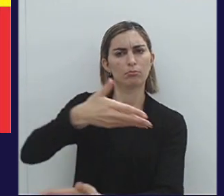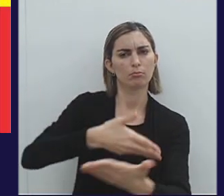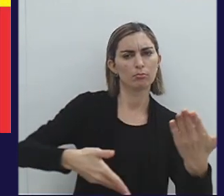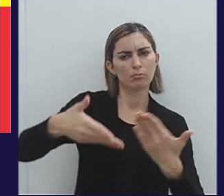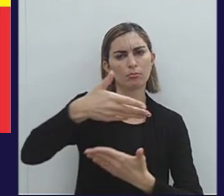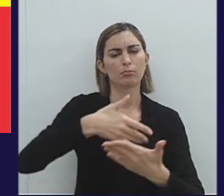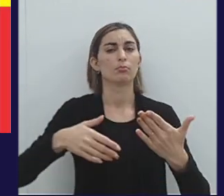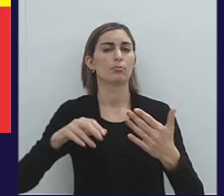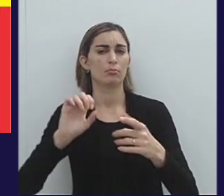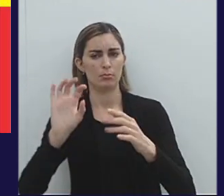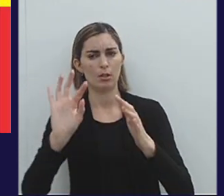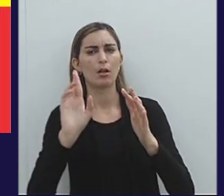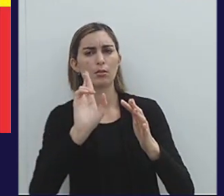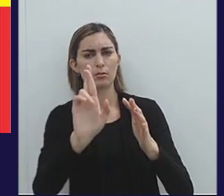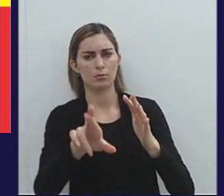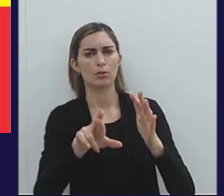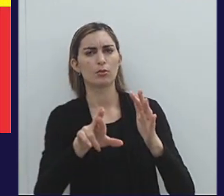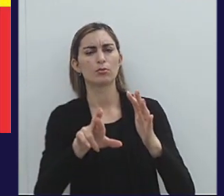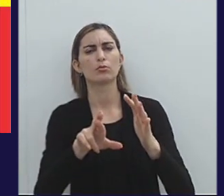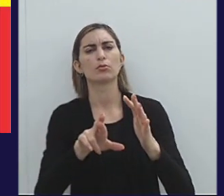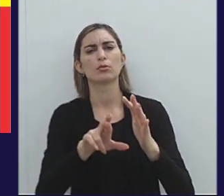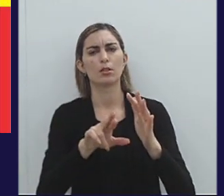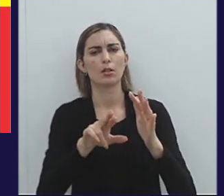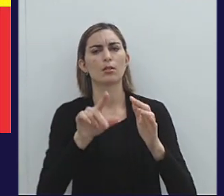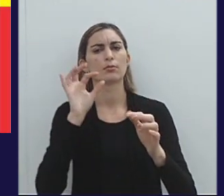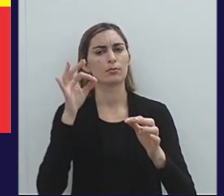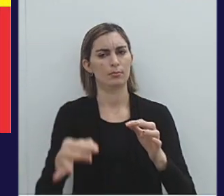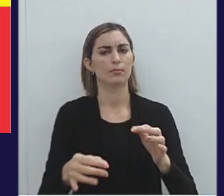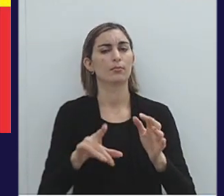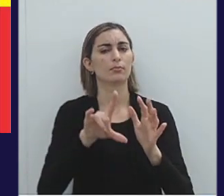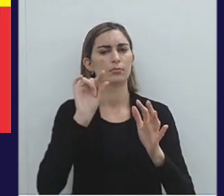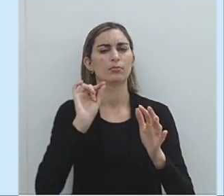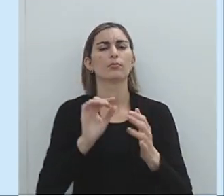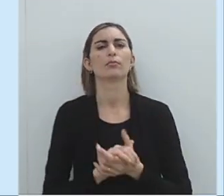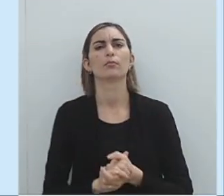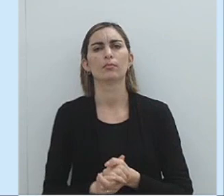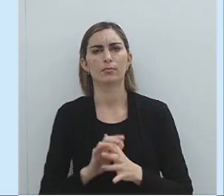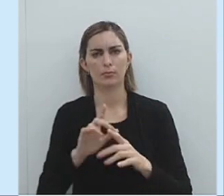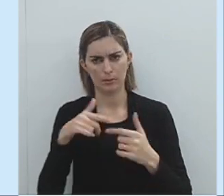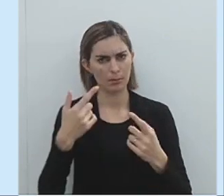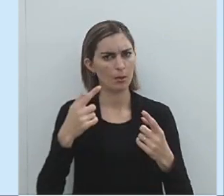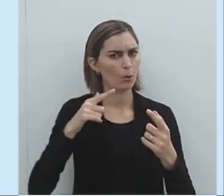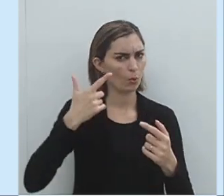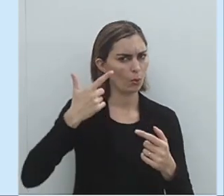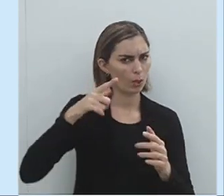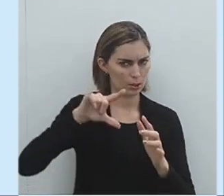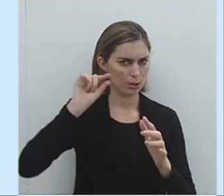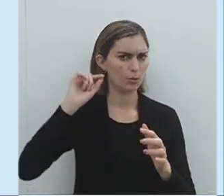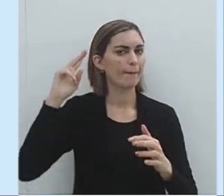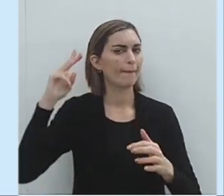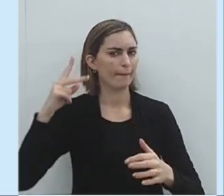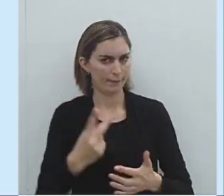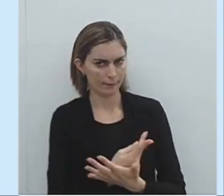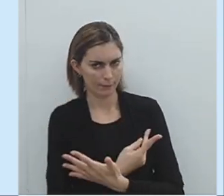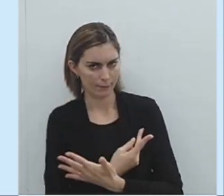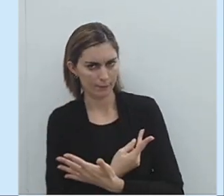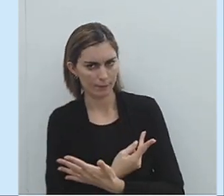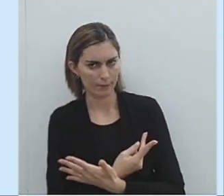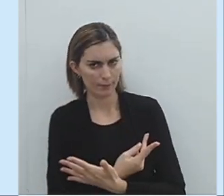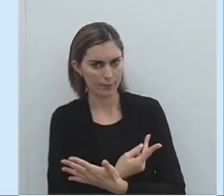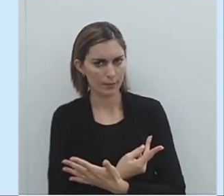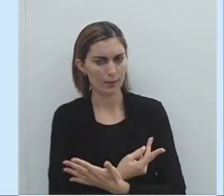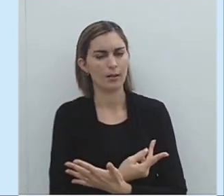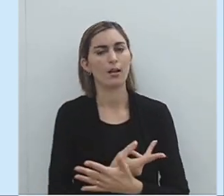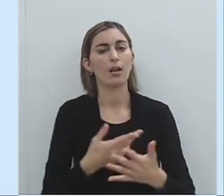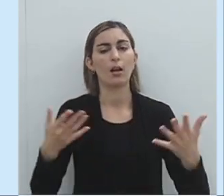si. Assinale a alternativa correta. Lembra que na outra questão eu pedi para você assinalar a